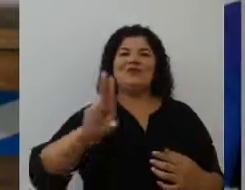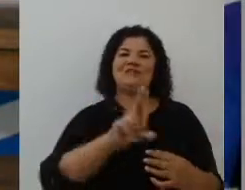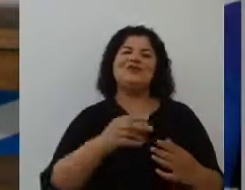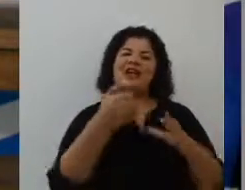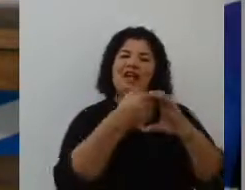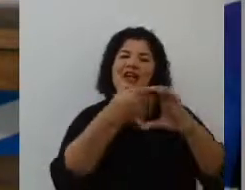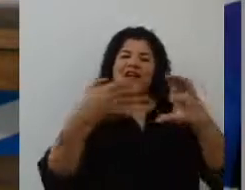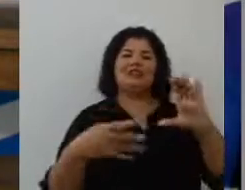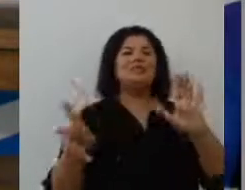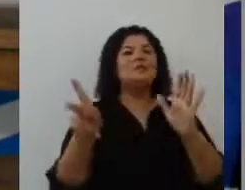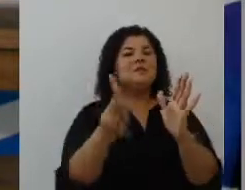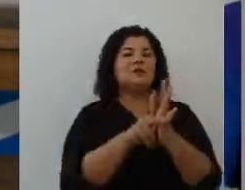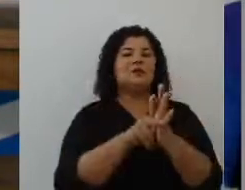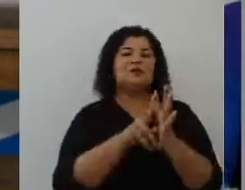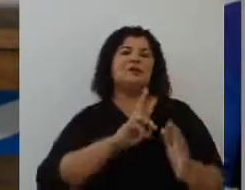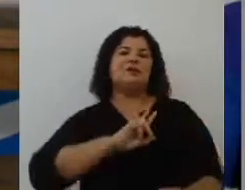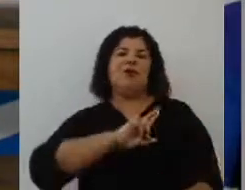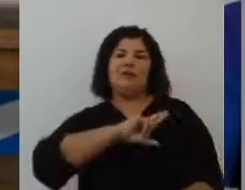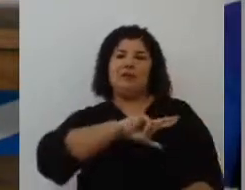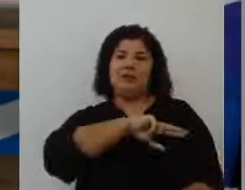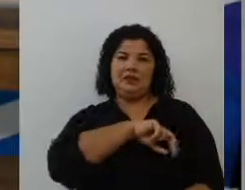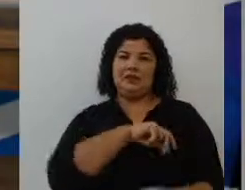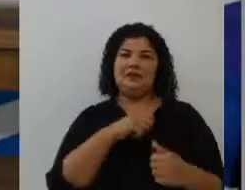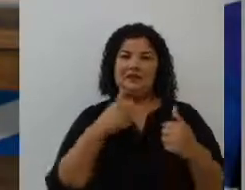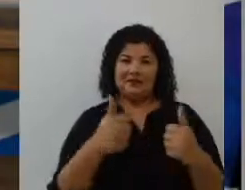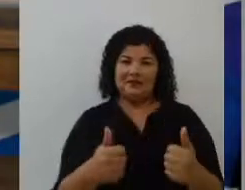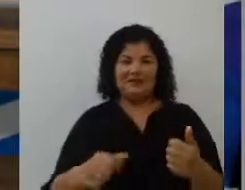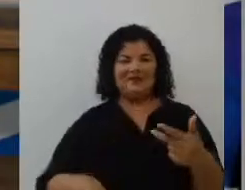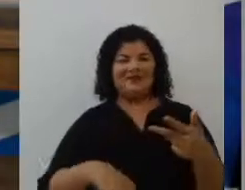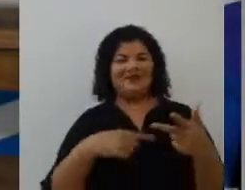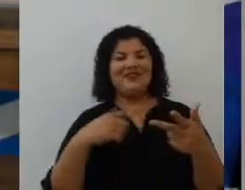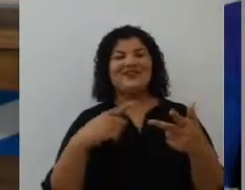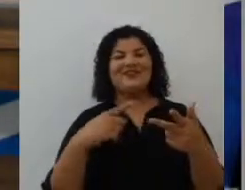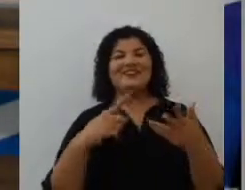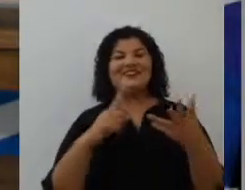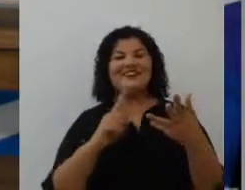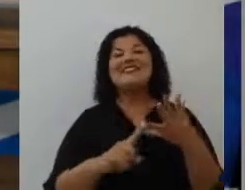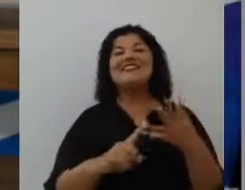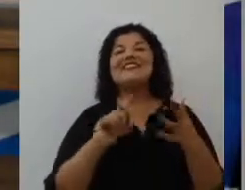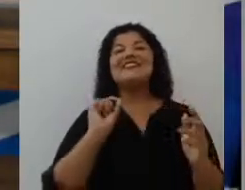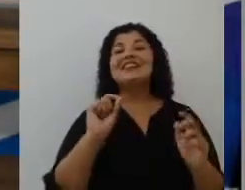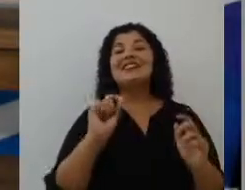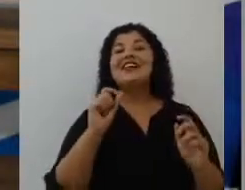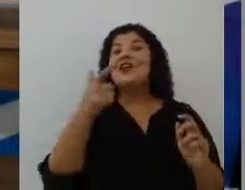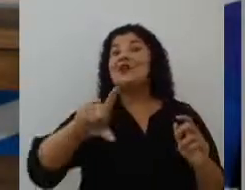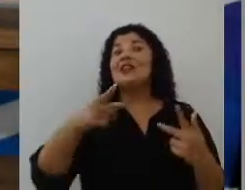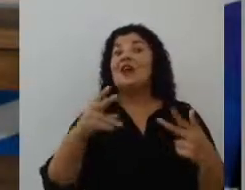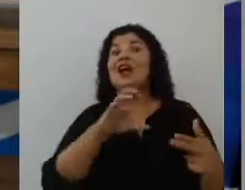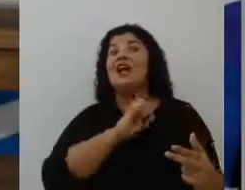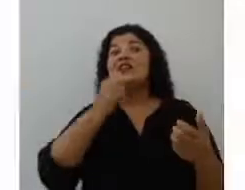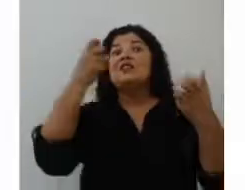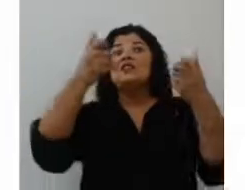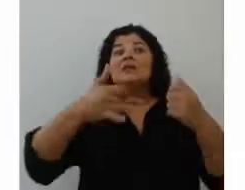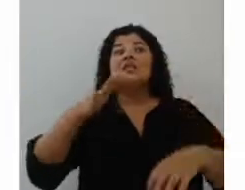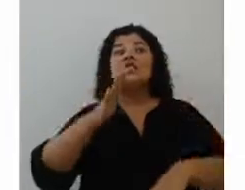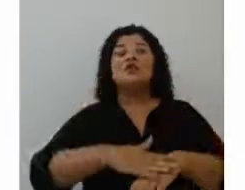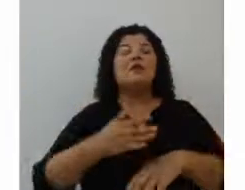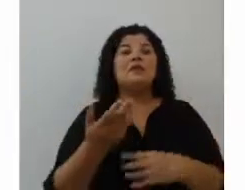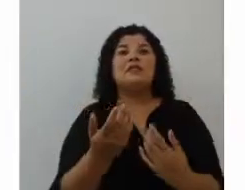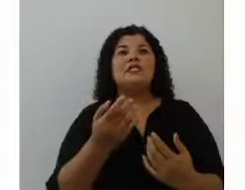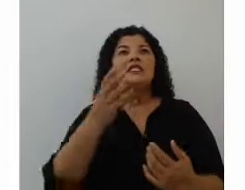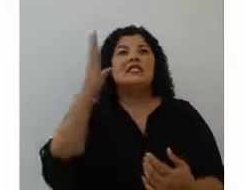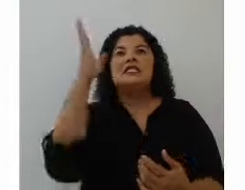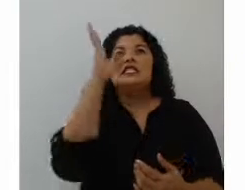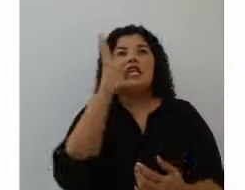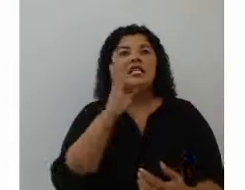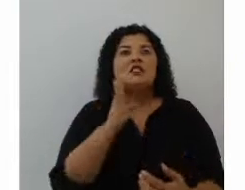característica importante do romantismo também, tá? E eu adoro falar sobre isso. Em tela cheia tem aí para vocês, ó. Nacionalismo ufanista. Olha a